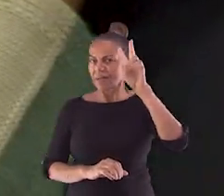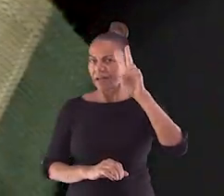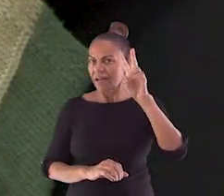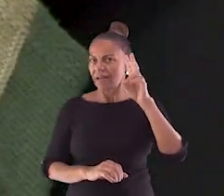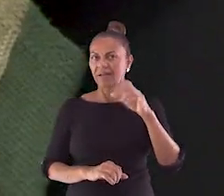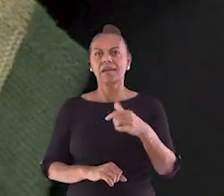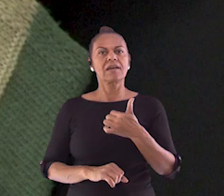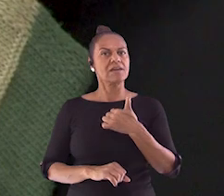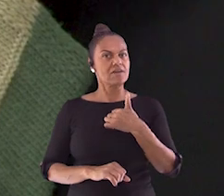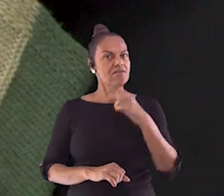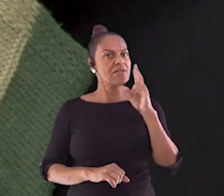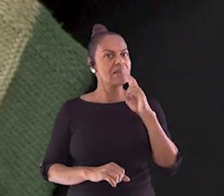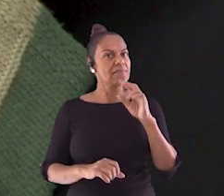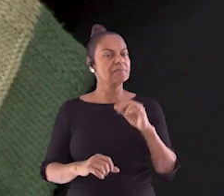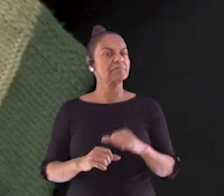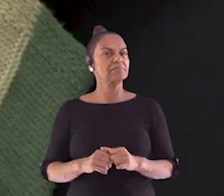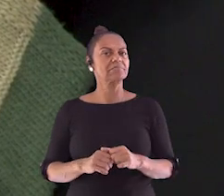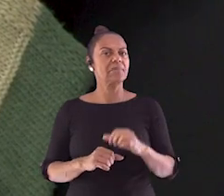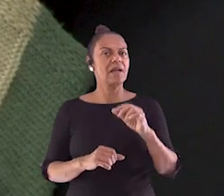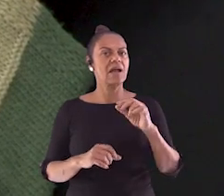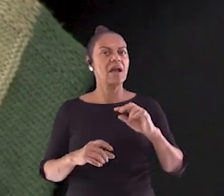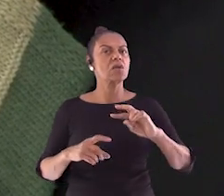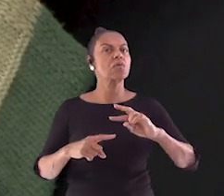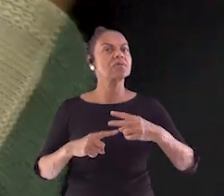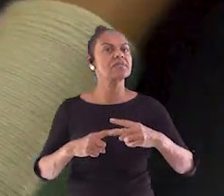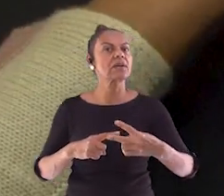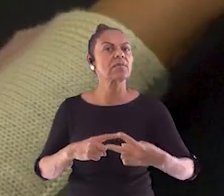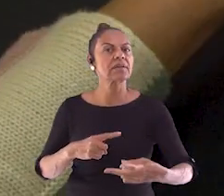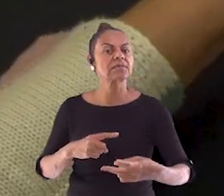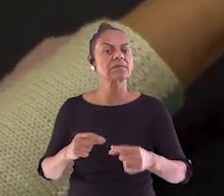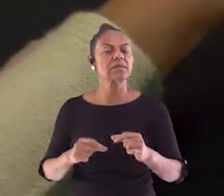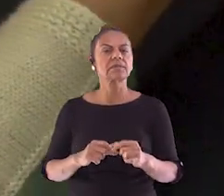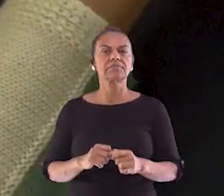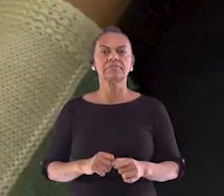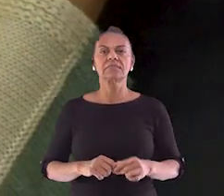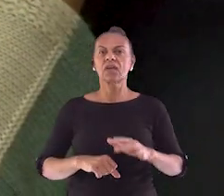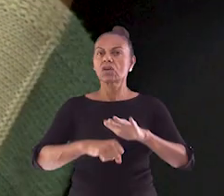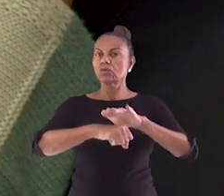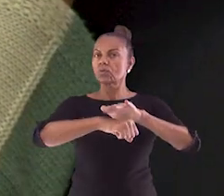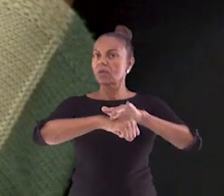Vocês lembram? Eu lembro. Então, uma das consequências é